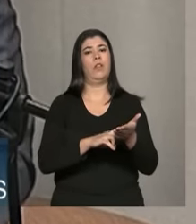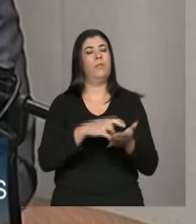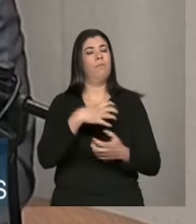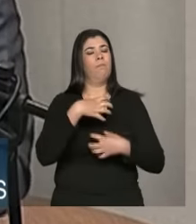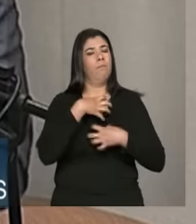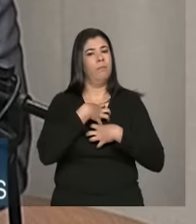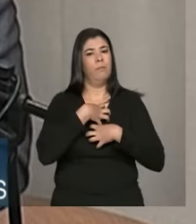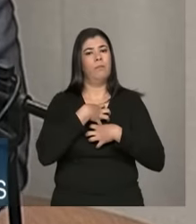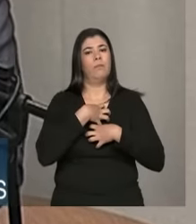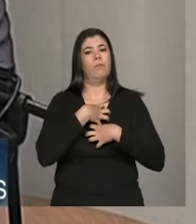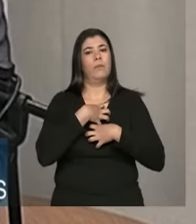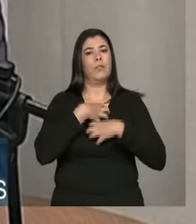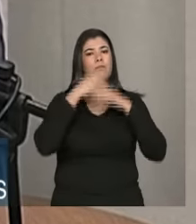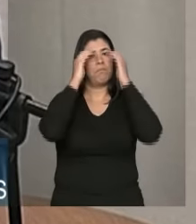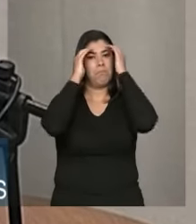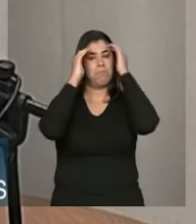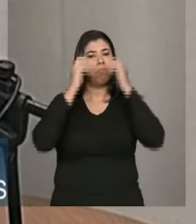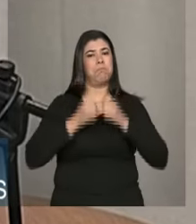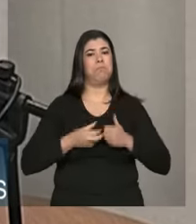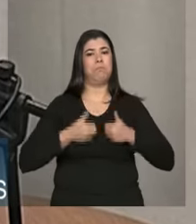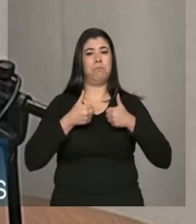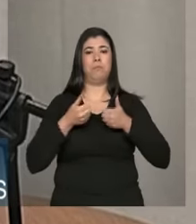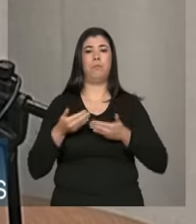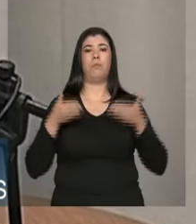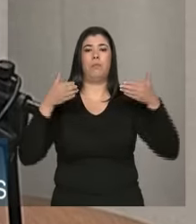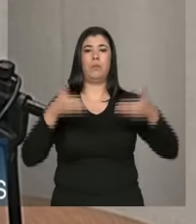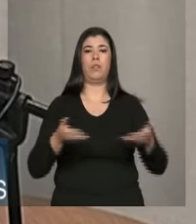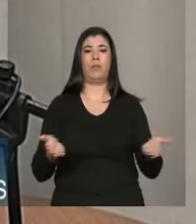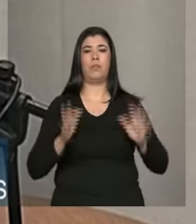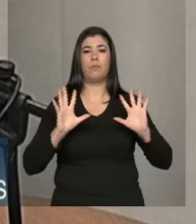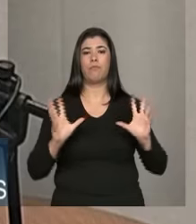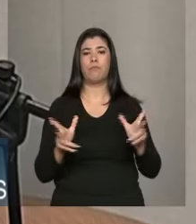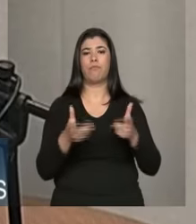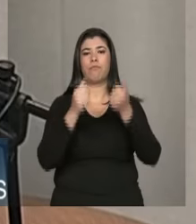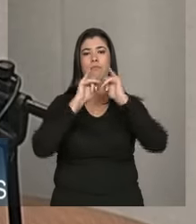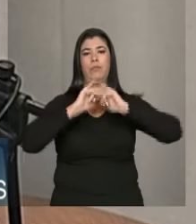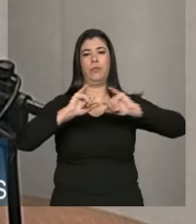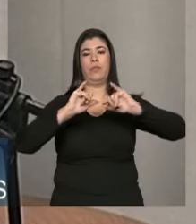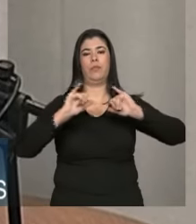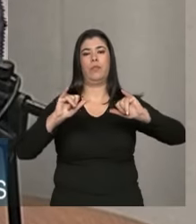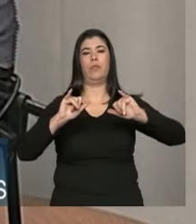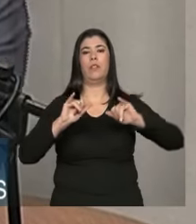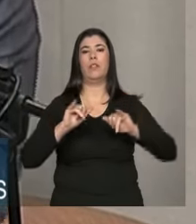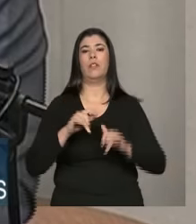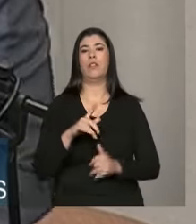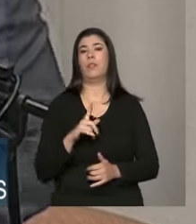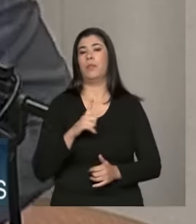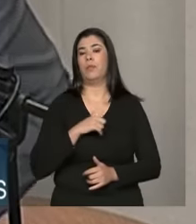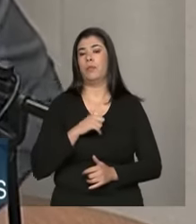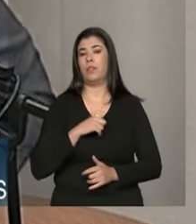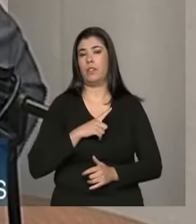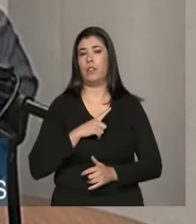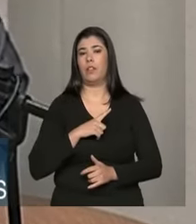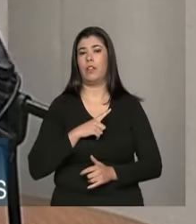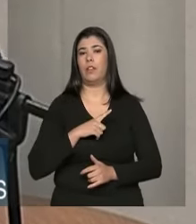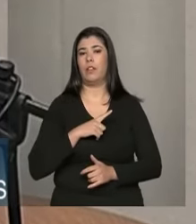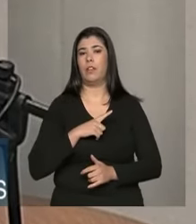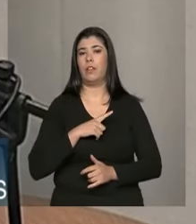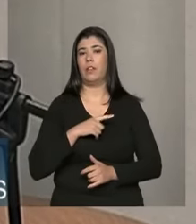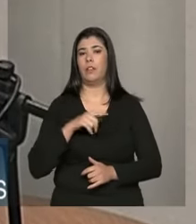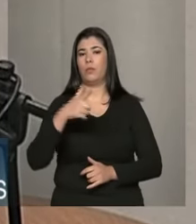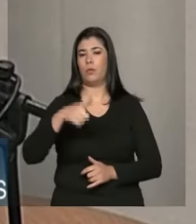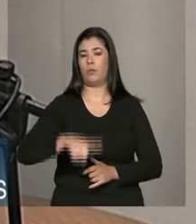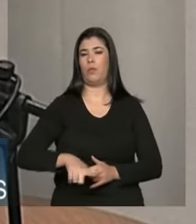honra comparecer a essa solenidade para marcar mais uma